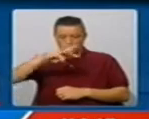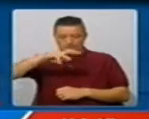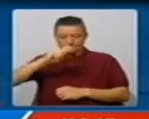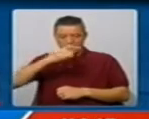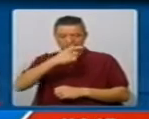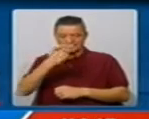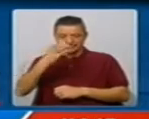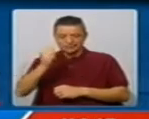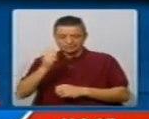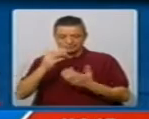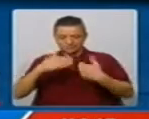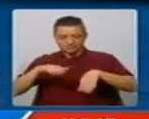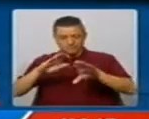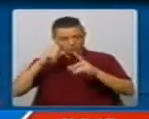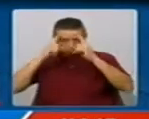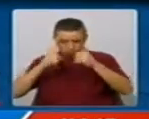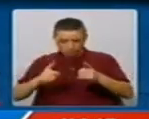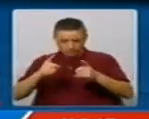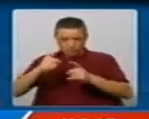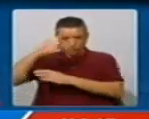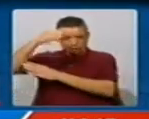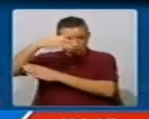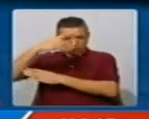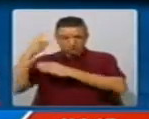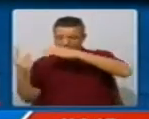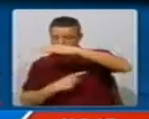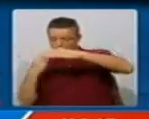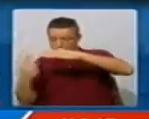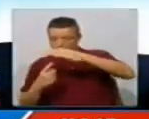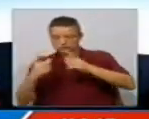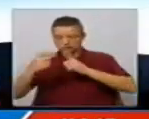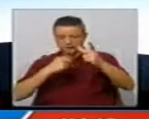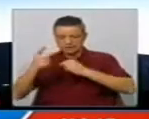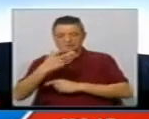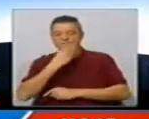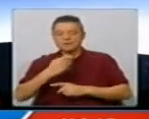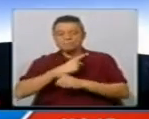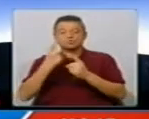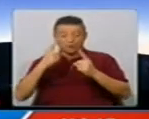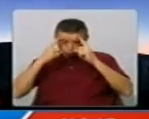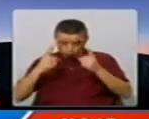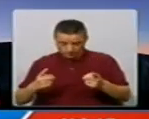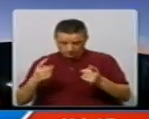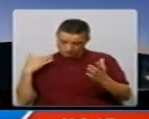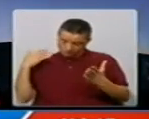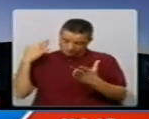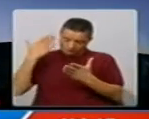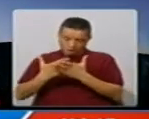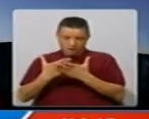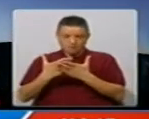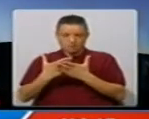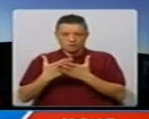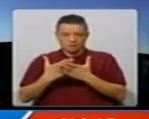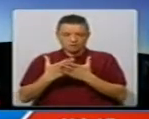surpresa. Encontrarmos este tipo de luz à volta de estrelas velhas é uma surpresa. Porquê? Porque ao longo do tempo conta-nos as teorias